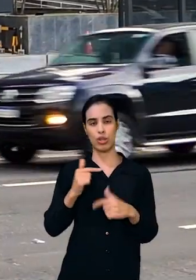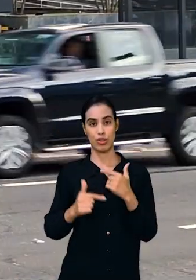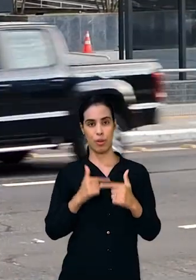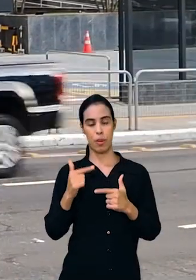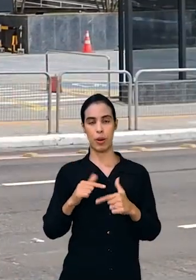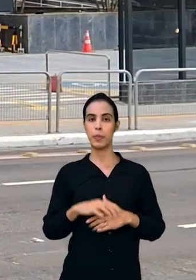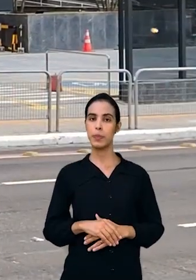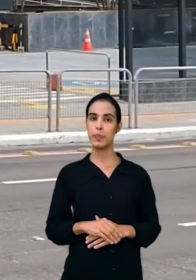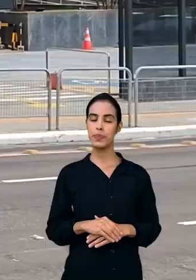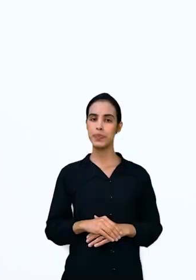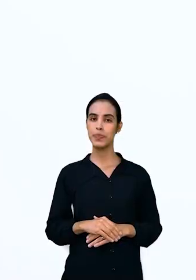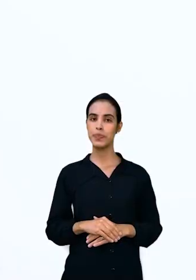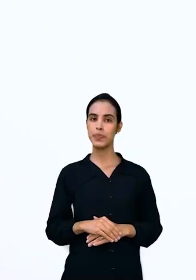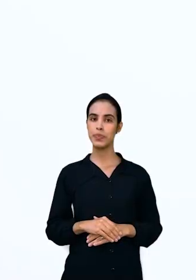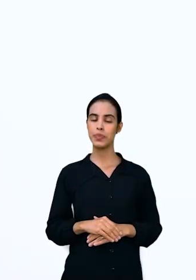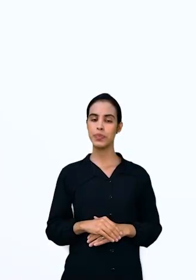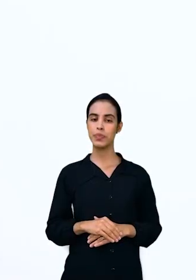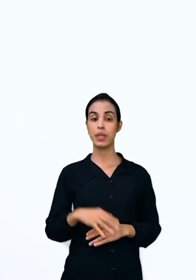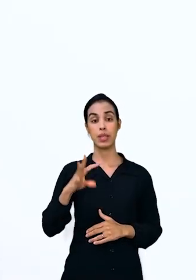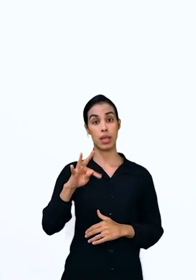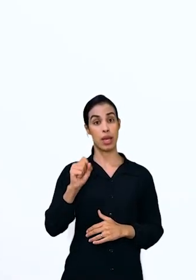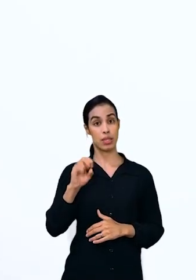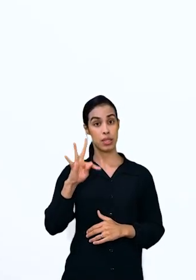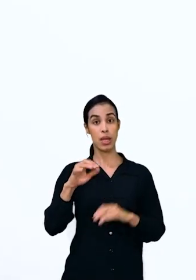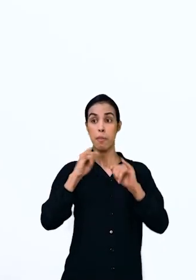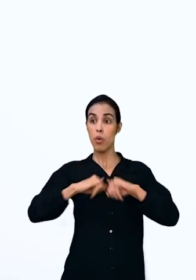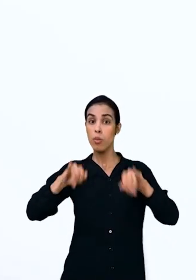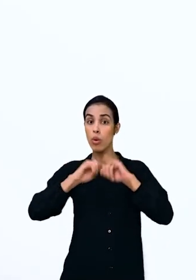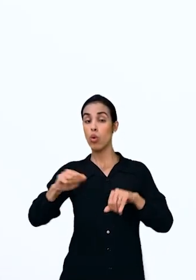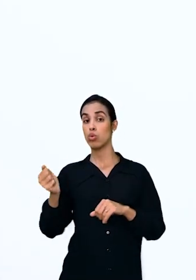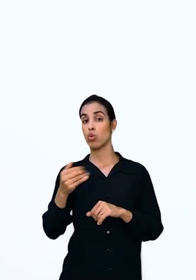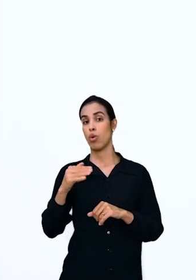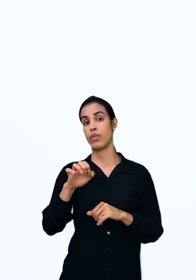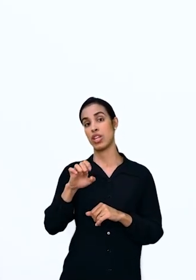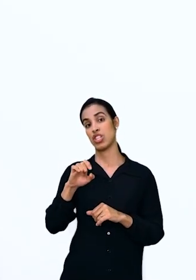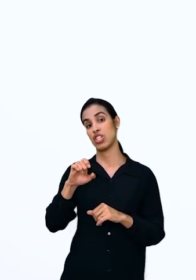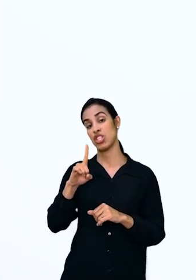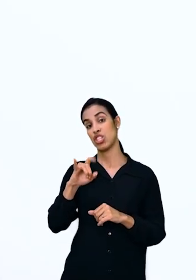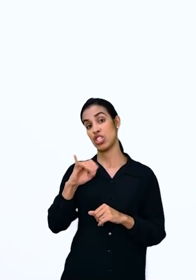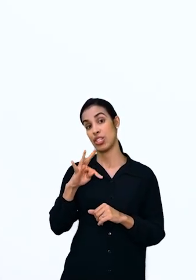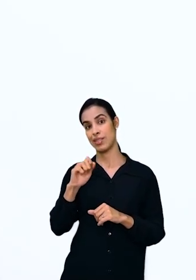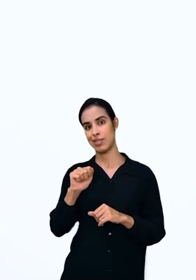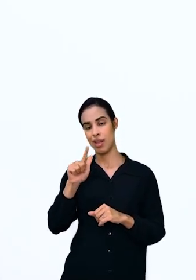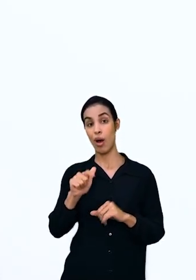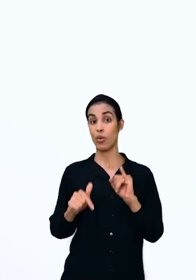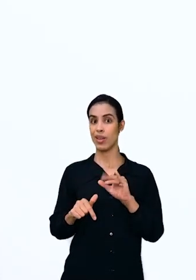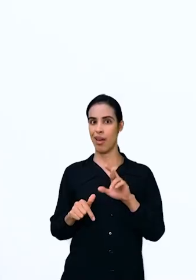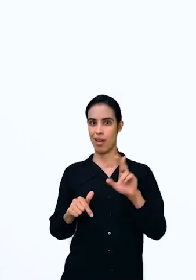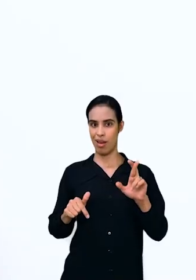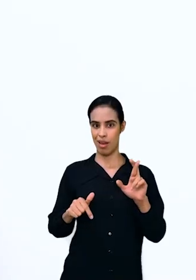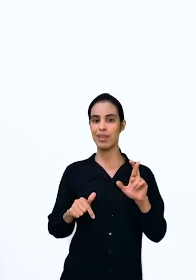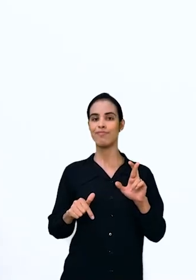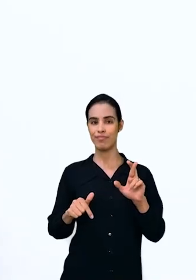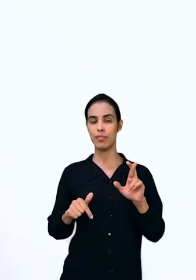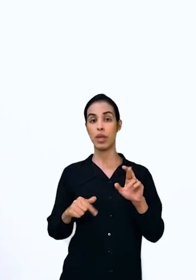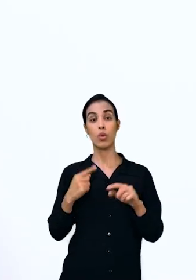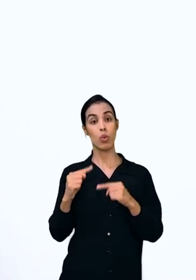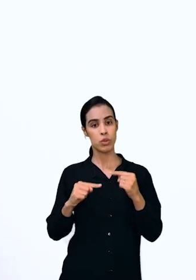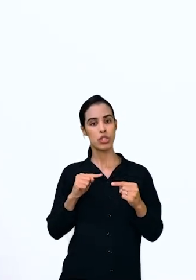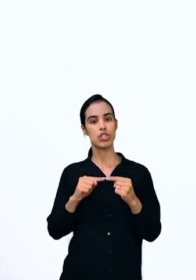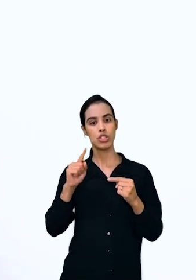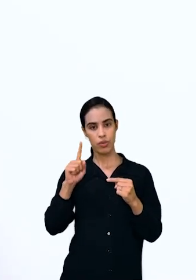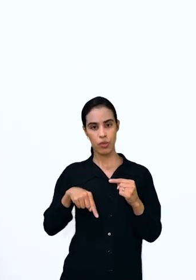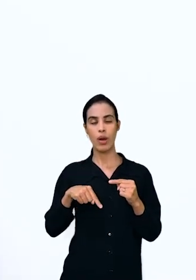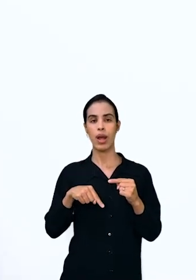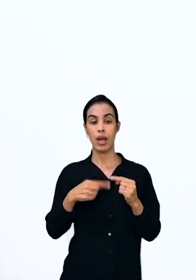período de plantão. O Tribunal Superior do Trabalho publicou novos editais sobre recursos repetitivos. Um dos assuntos se